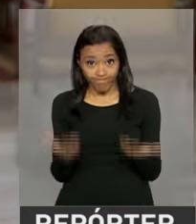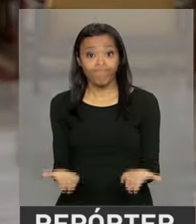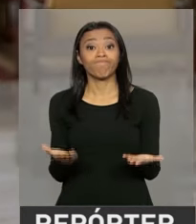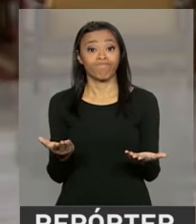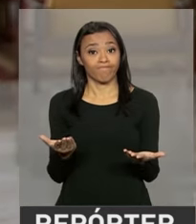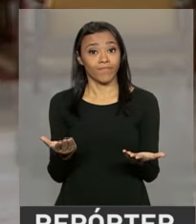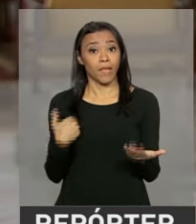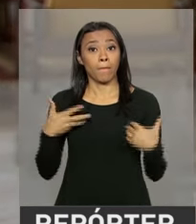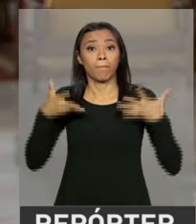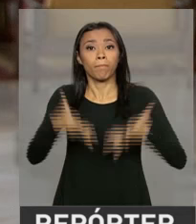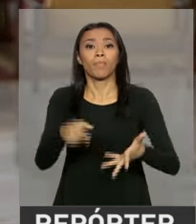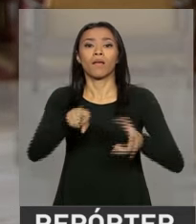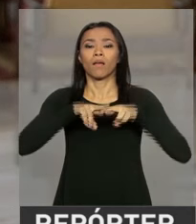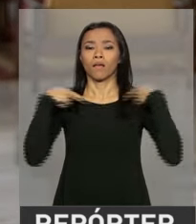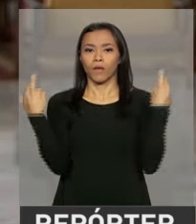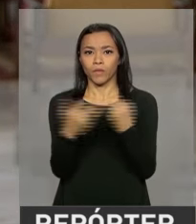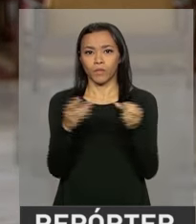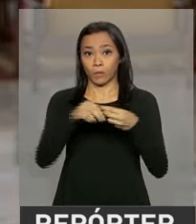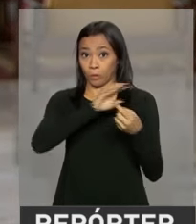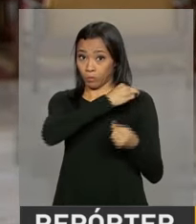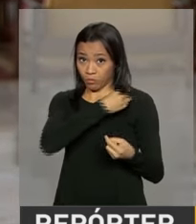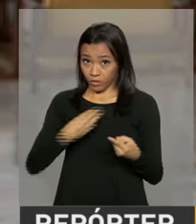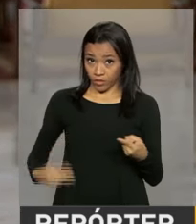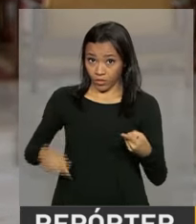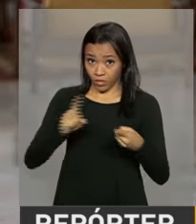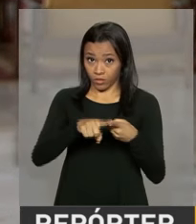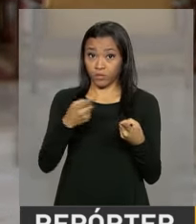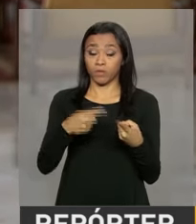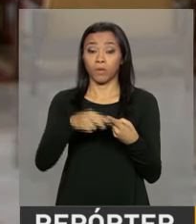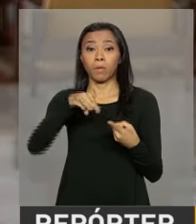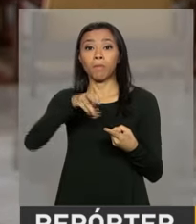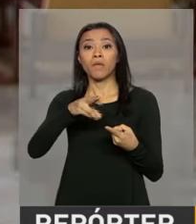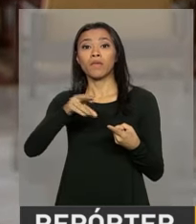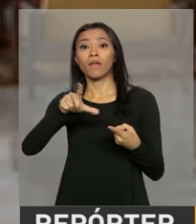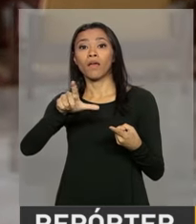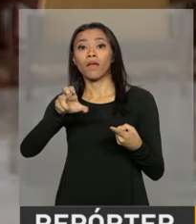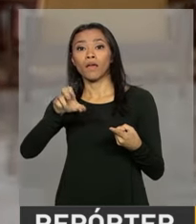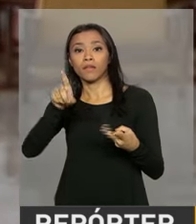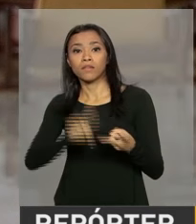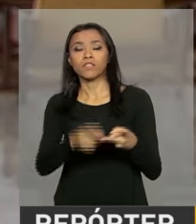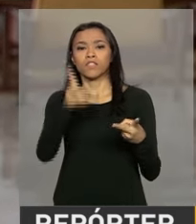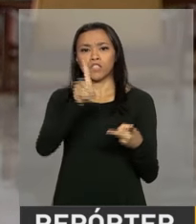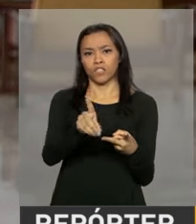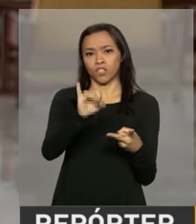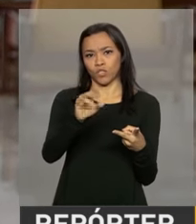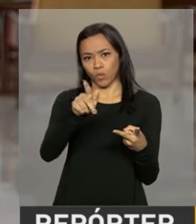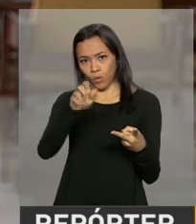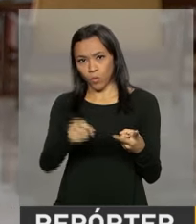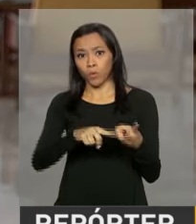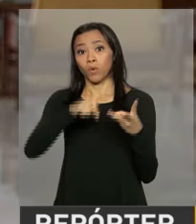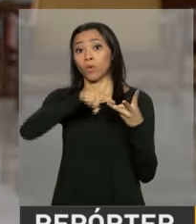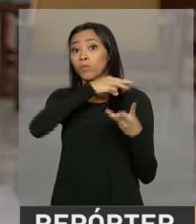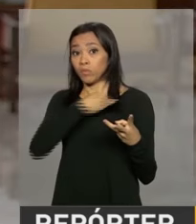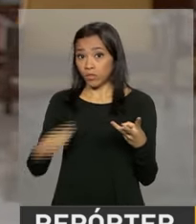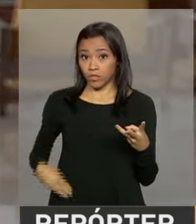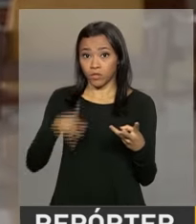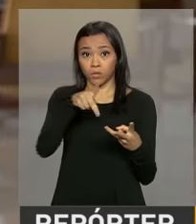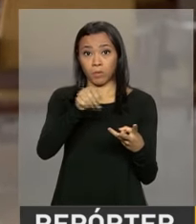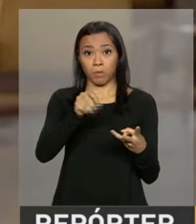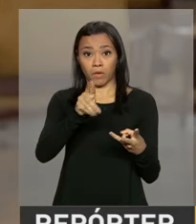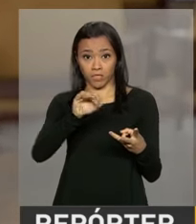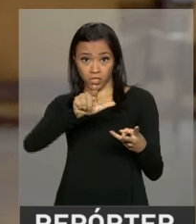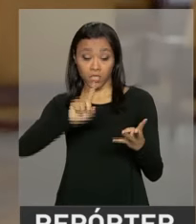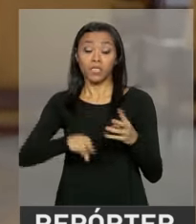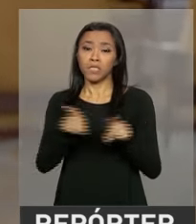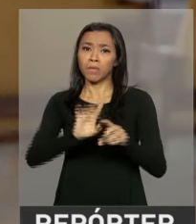participar dessa reunião Os ministros da Fazenda Henrique Meirelles do planejamento Diogo Oliveira da casa civil Eliseu pad e também os líderes do